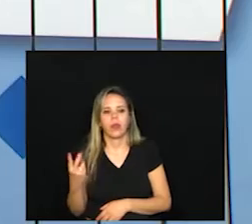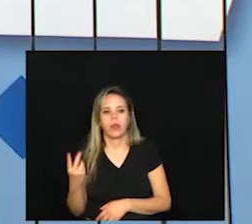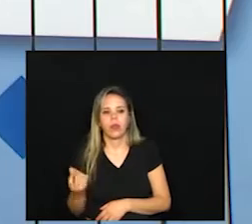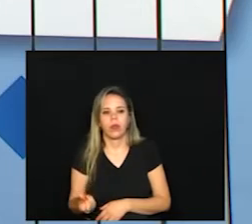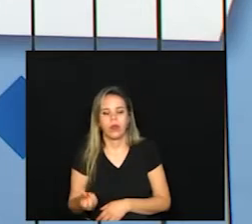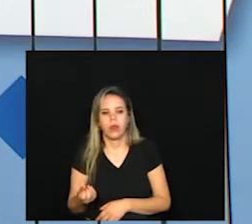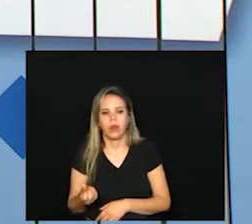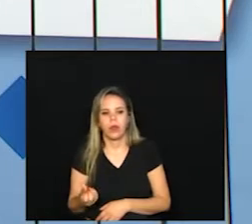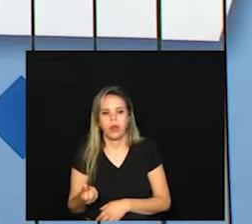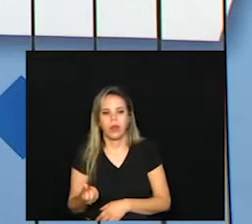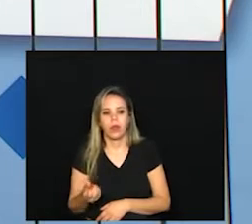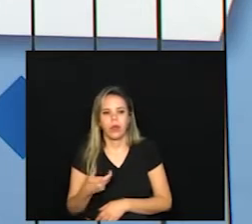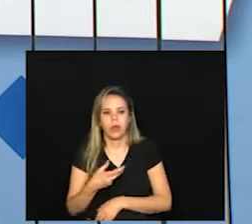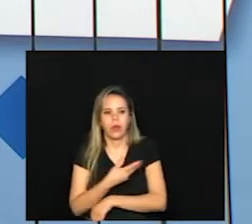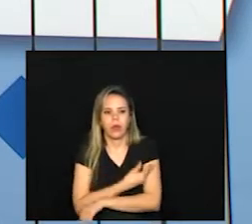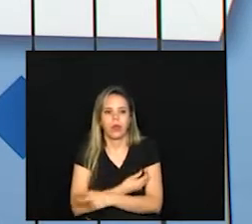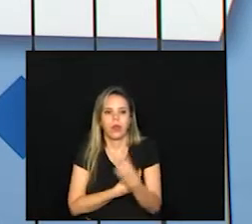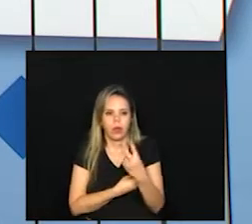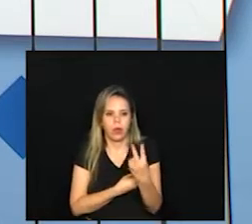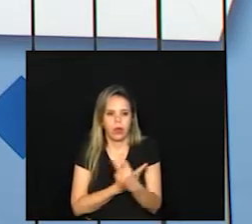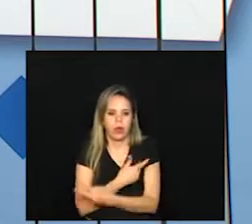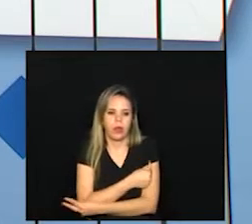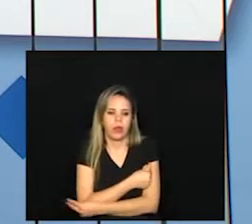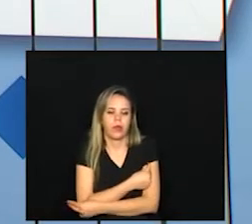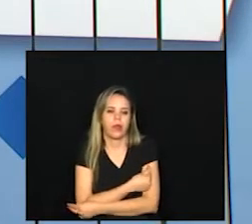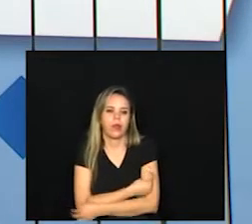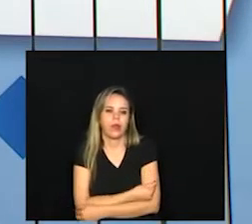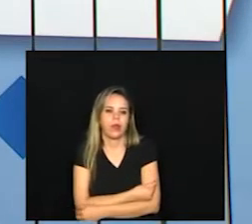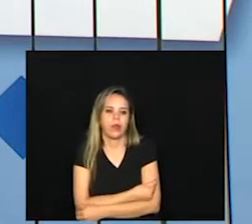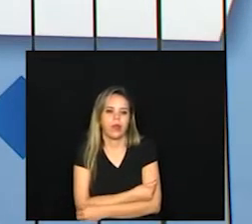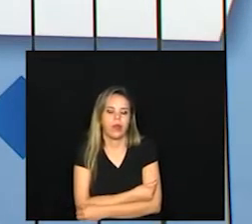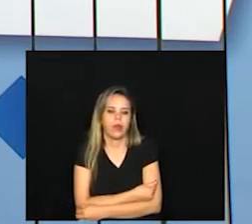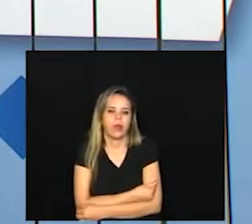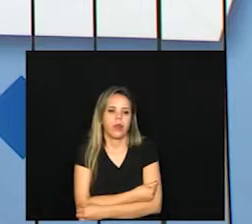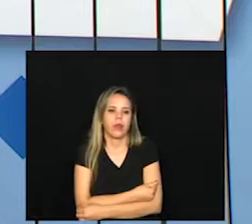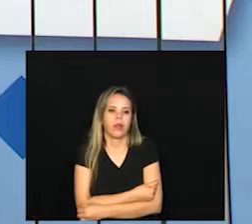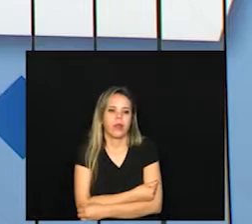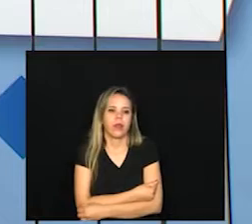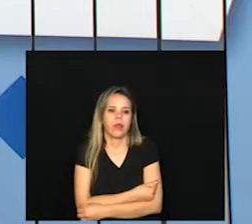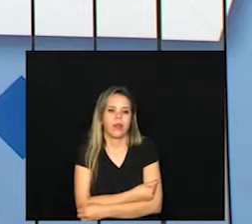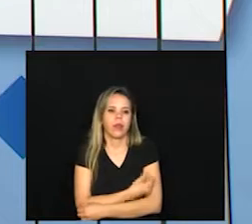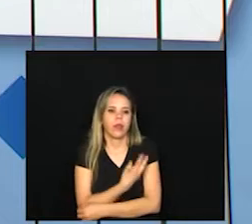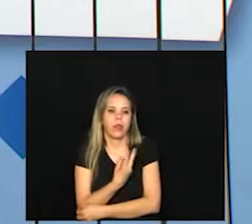211.326 estão imunizados com as duas doses da vacina. E